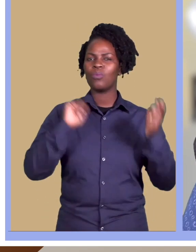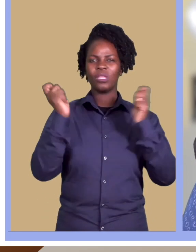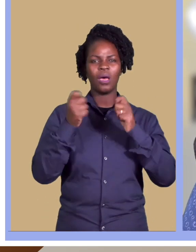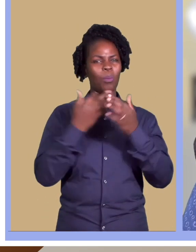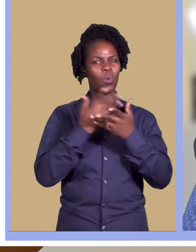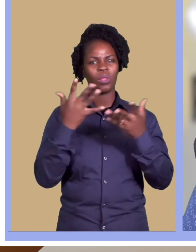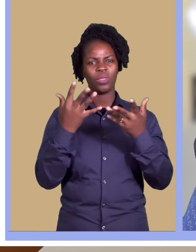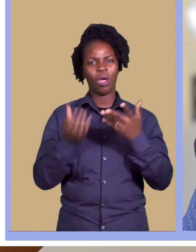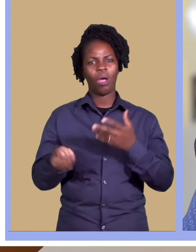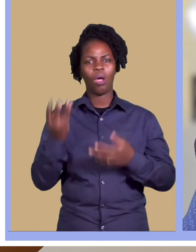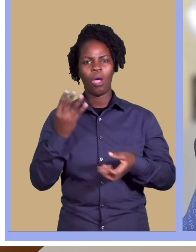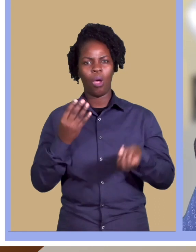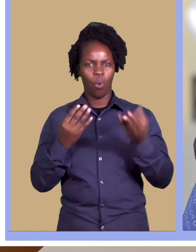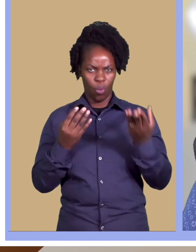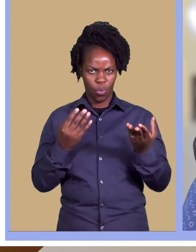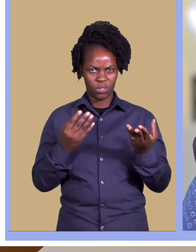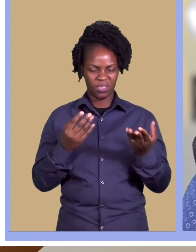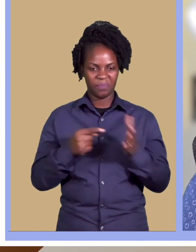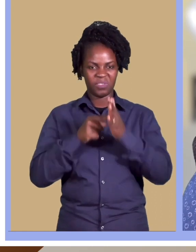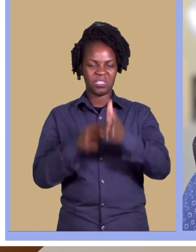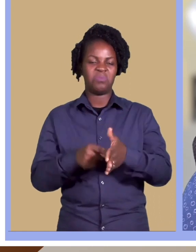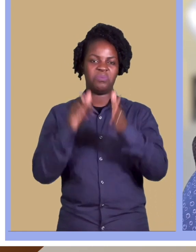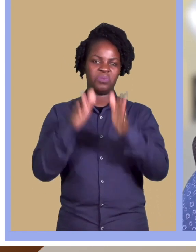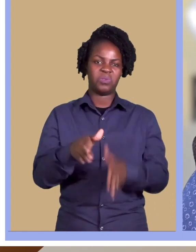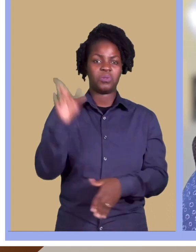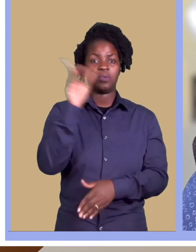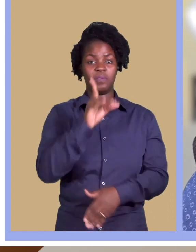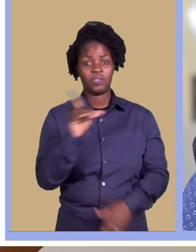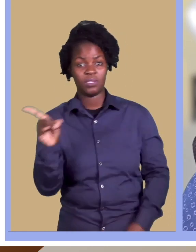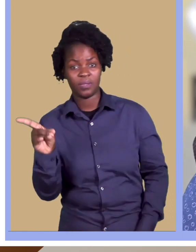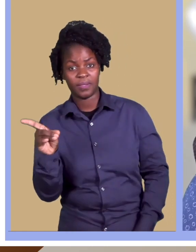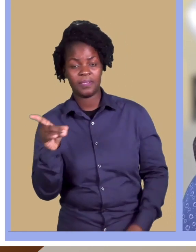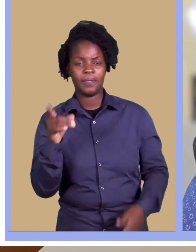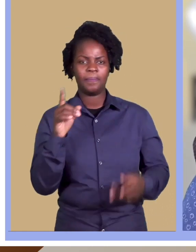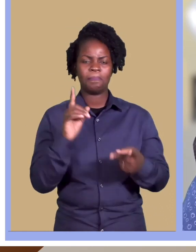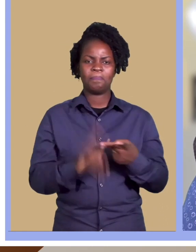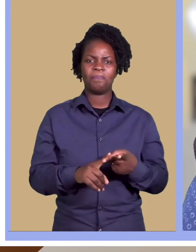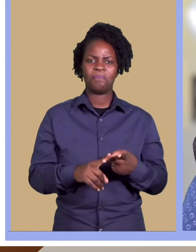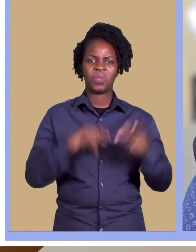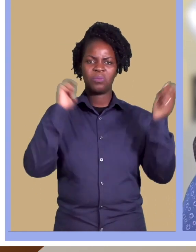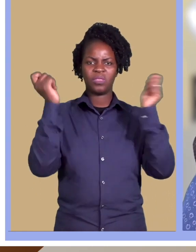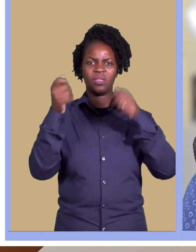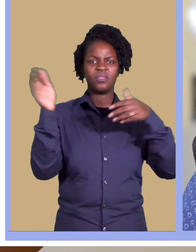com deficiência, né? Olhando mesmo para as questões das mudanças climáticas.